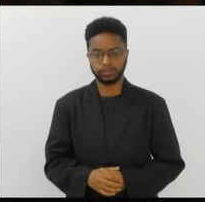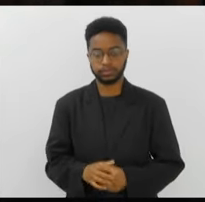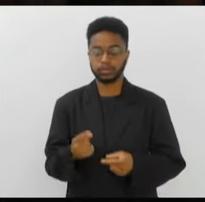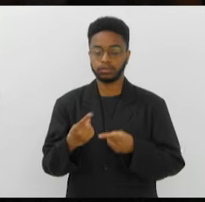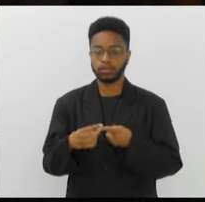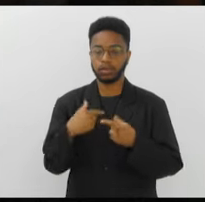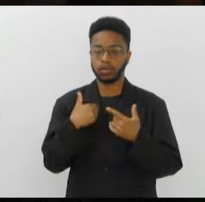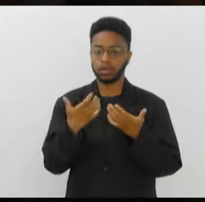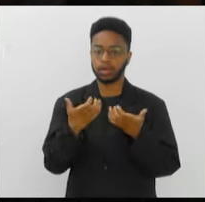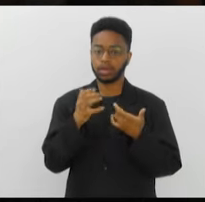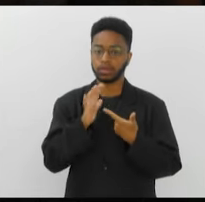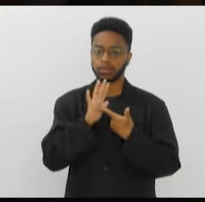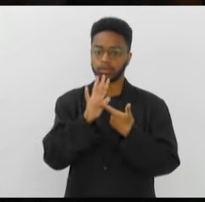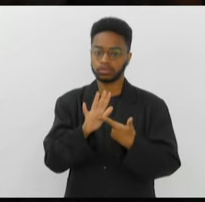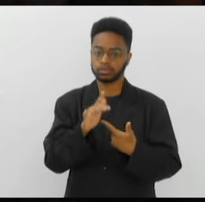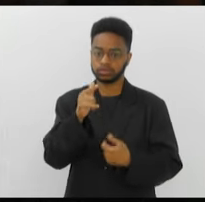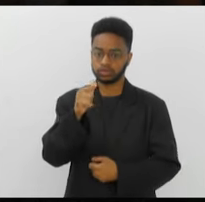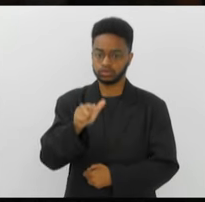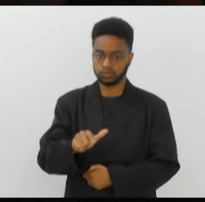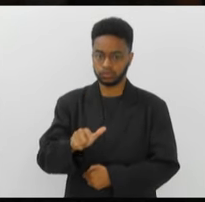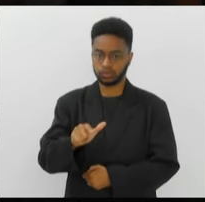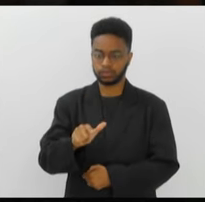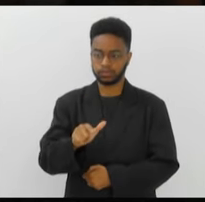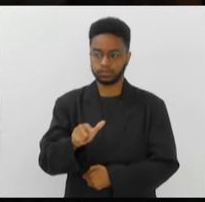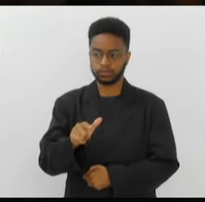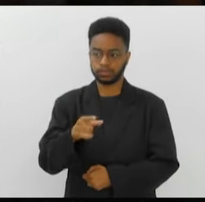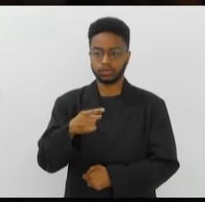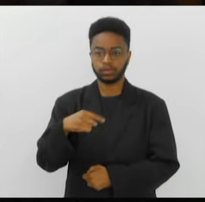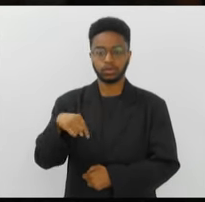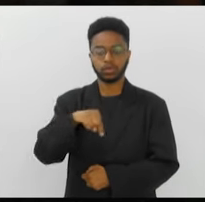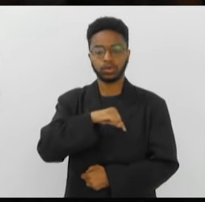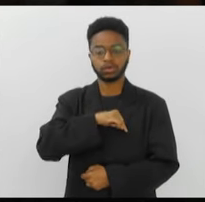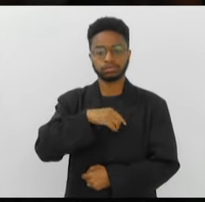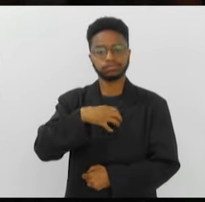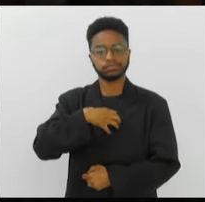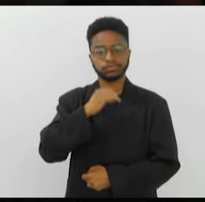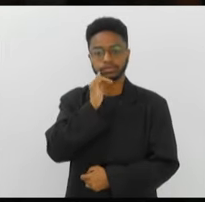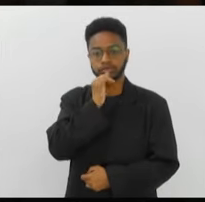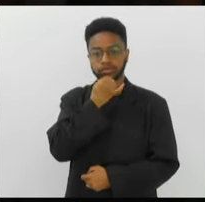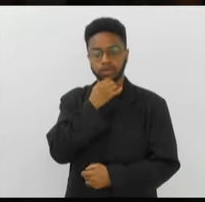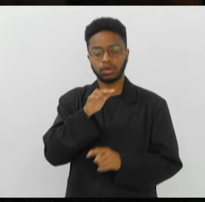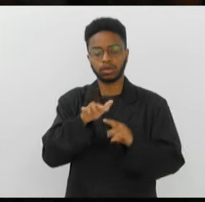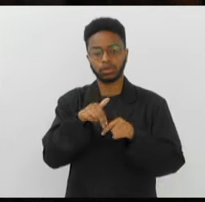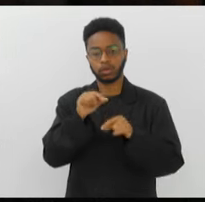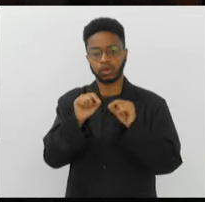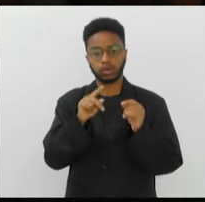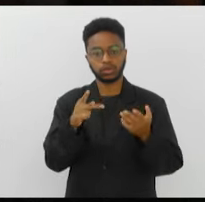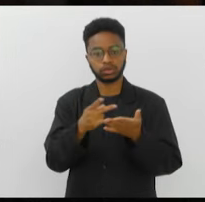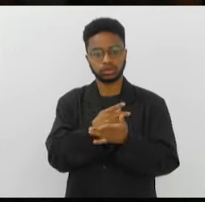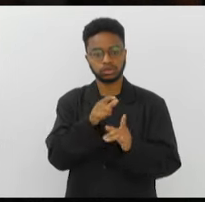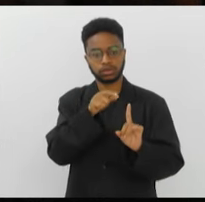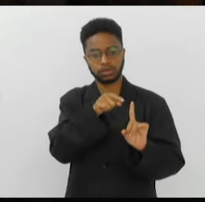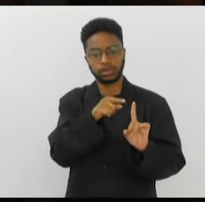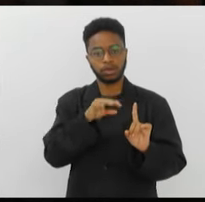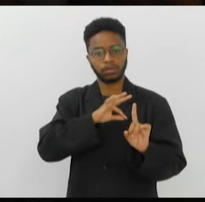deixar registrado mais uma vez os nossos sentimentos pelo ocorrido com o policial